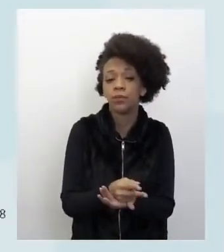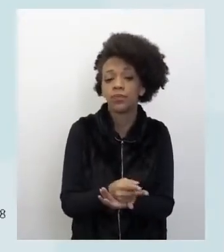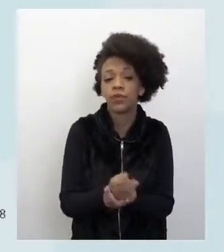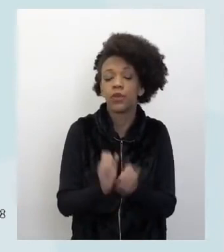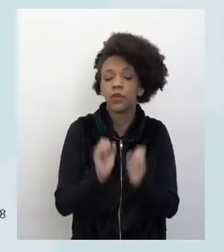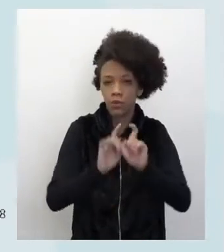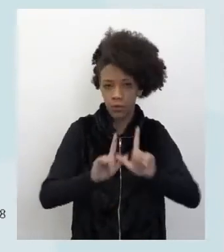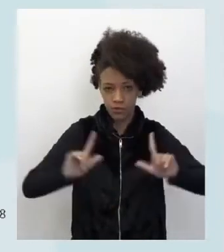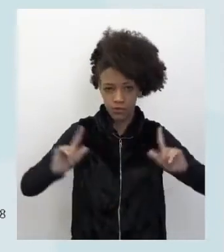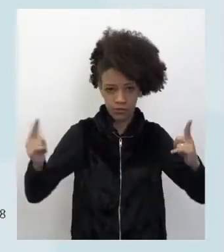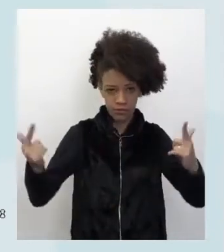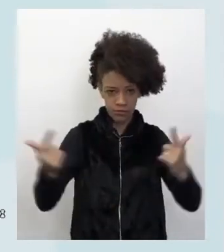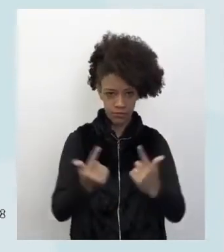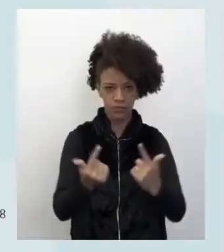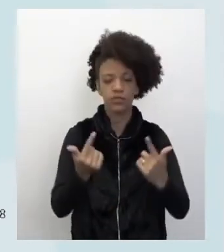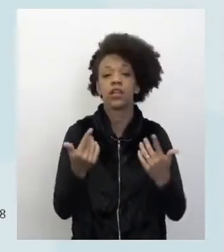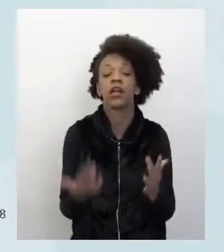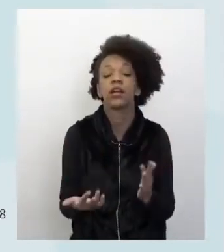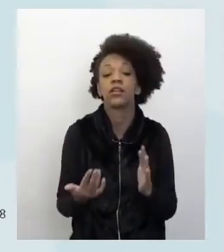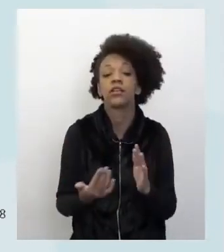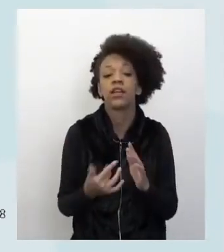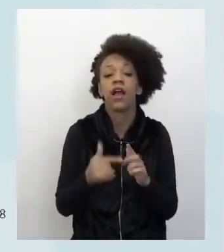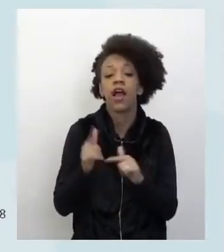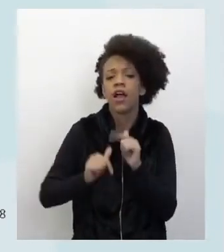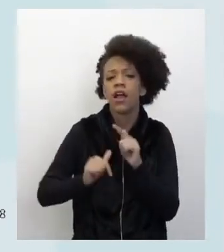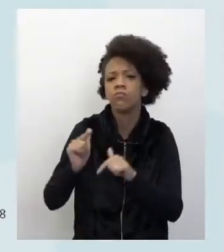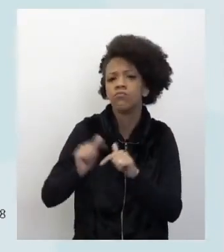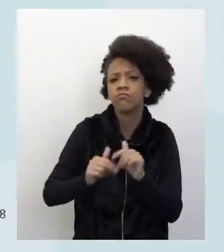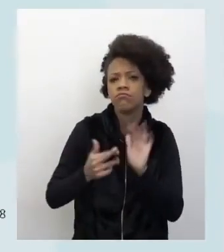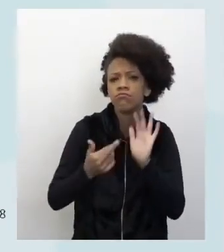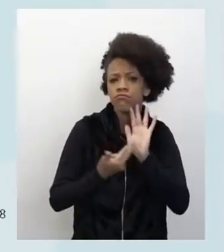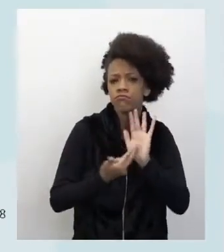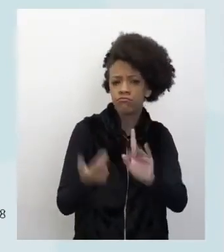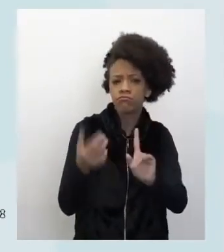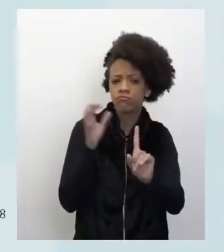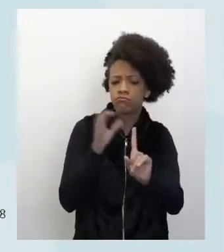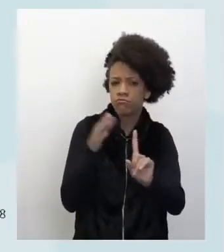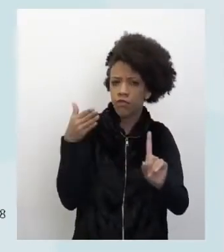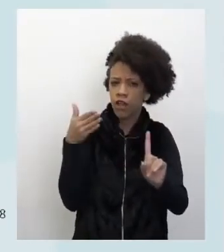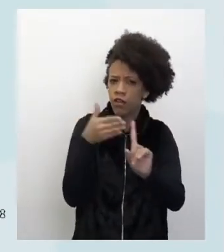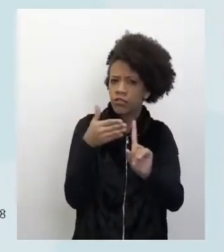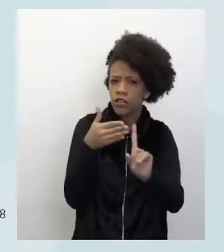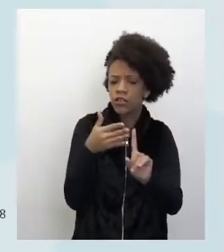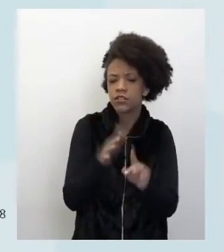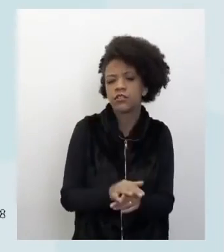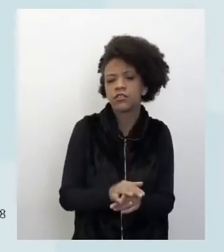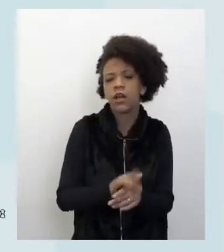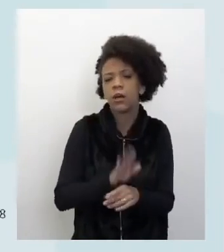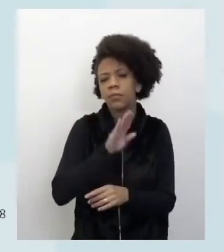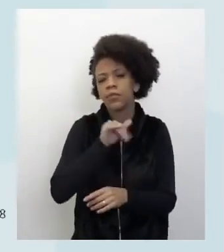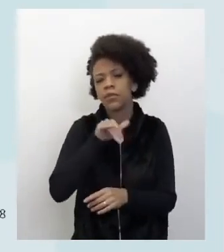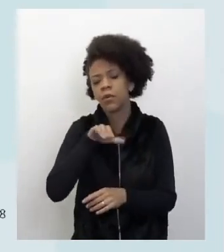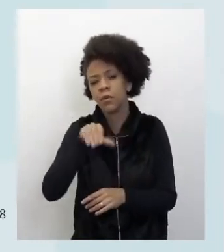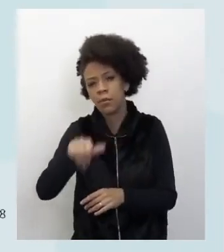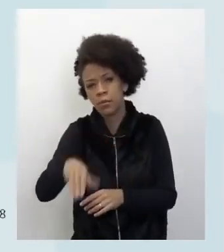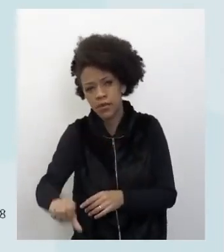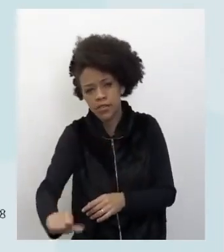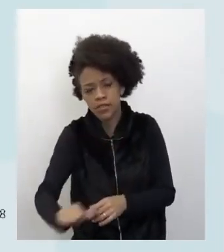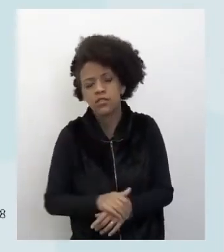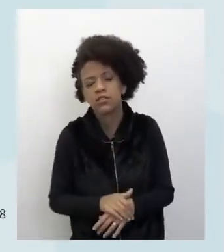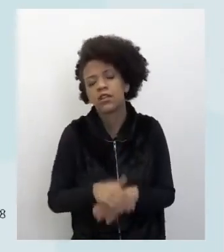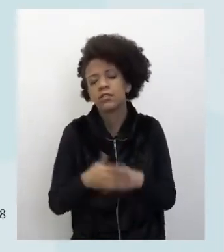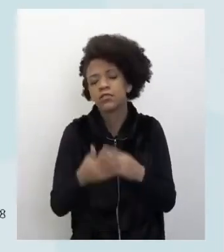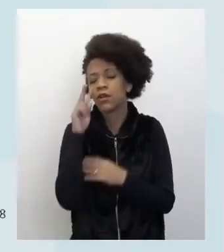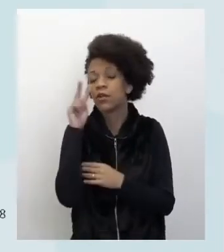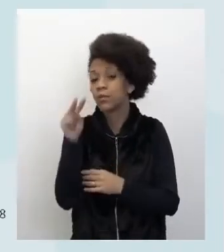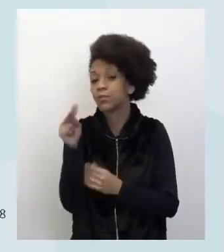mapa, que justamente traz elementos referentes ao assunto biomas continentais. Então, olha só, vocês estão observando aí